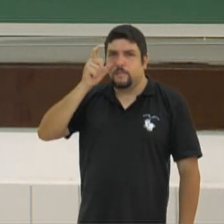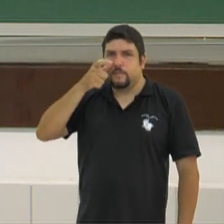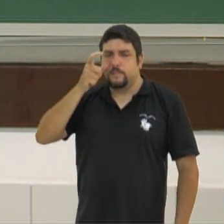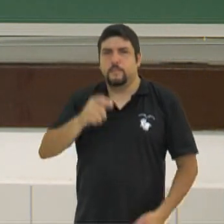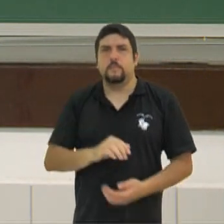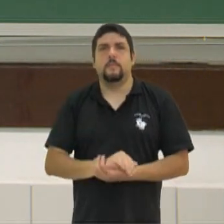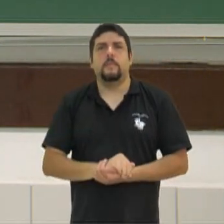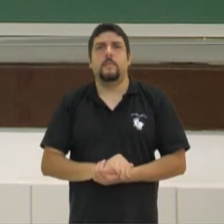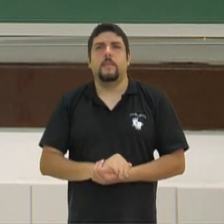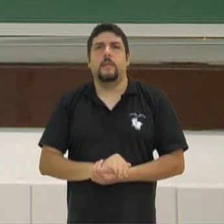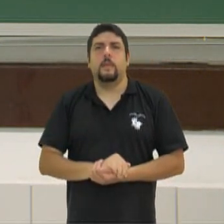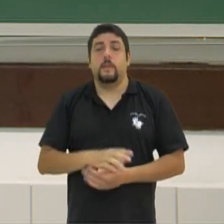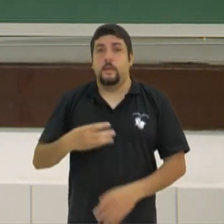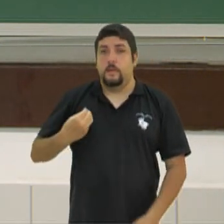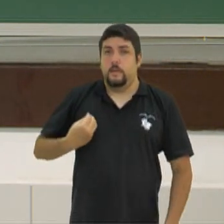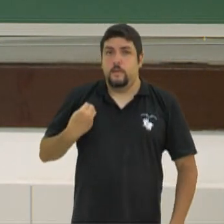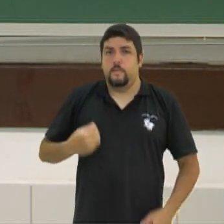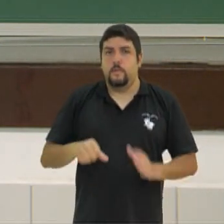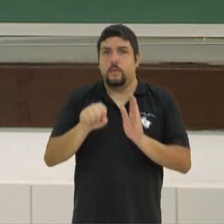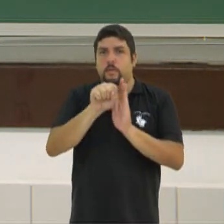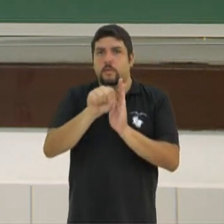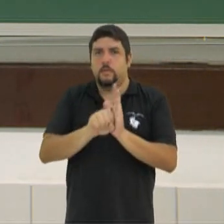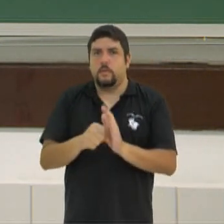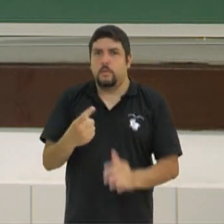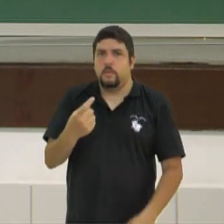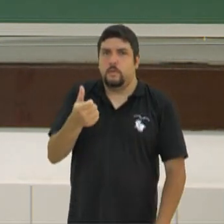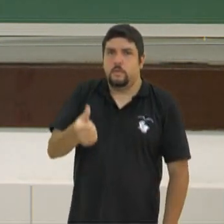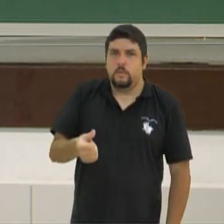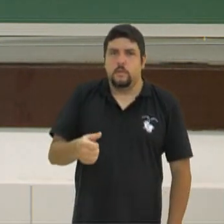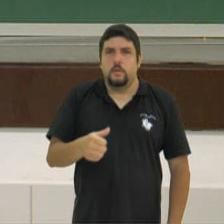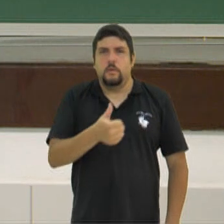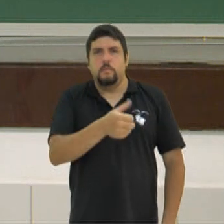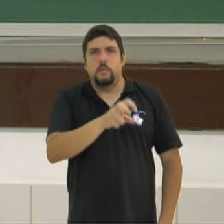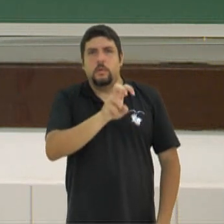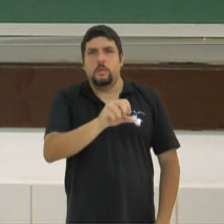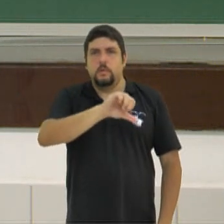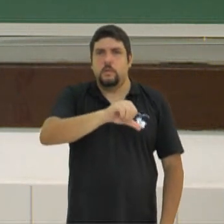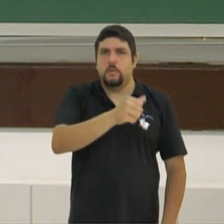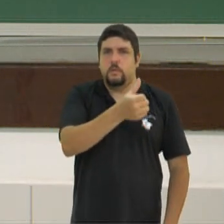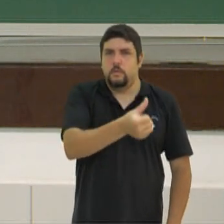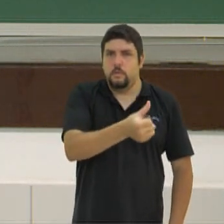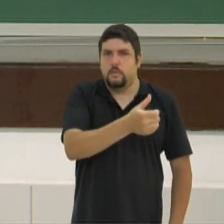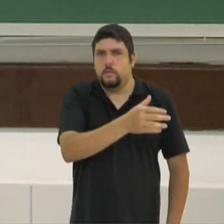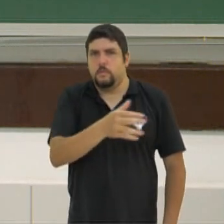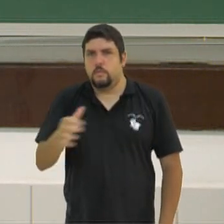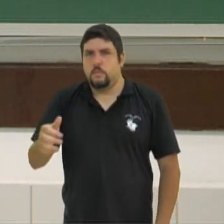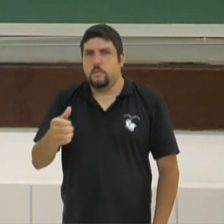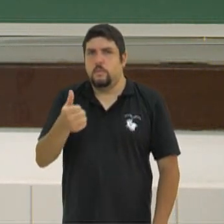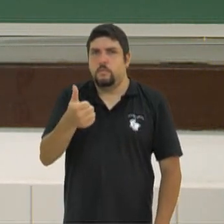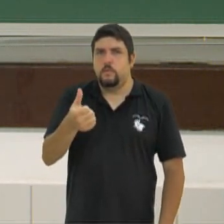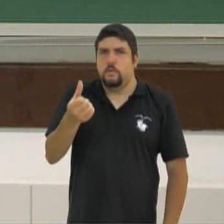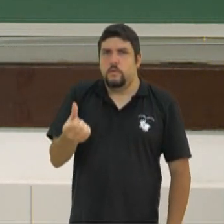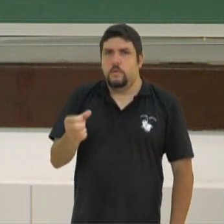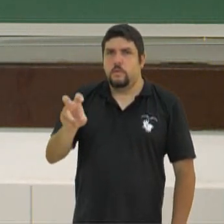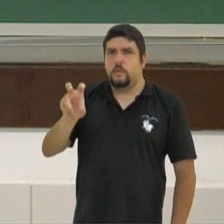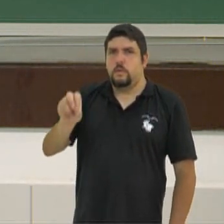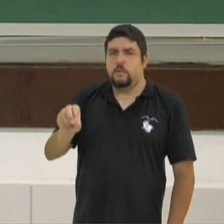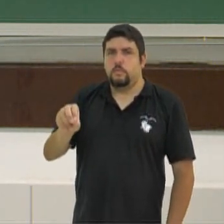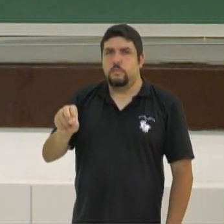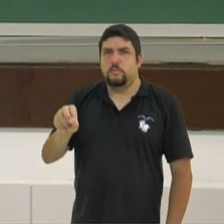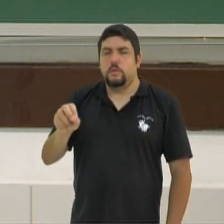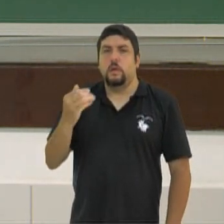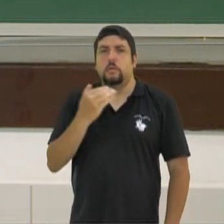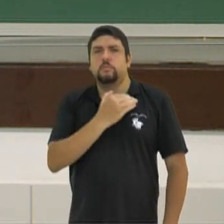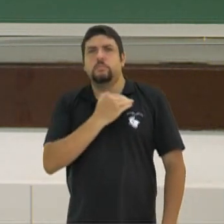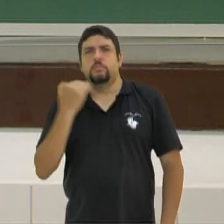ali no século XVI, entre 1596 e 1650. Morreu vítima de uma pneumonia